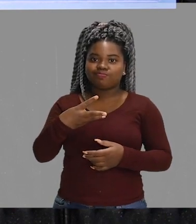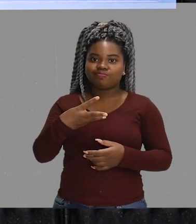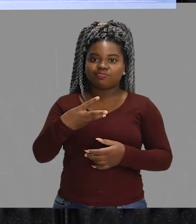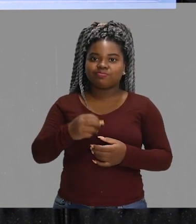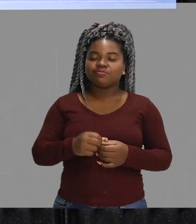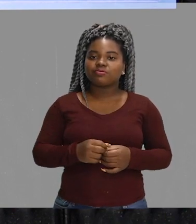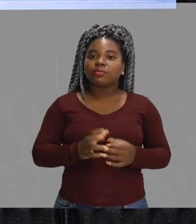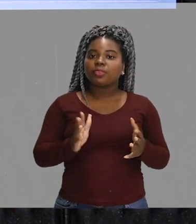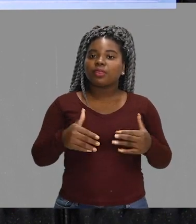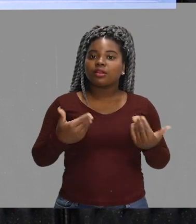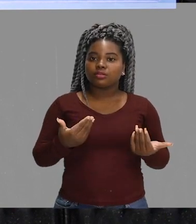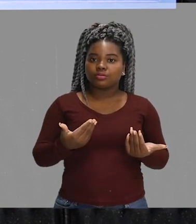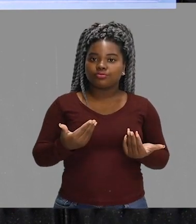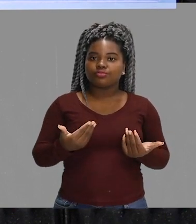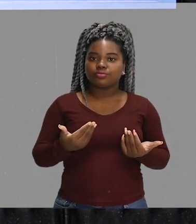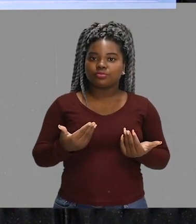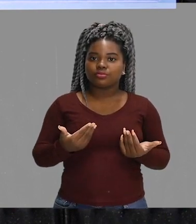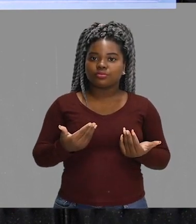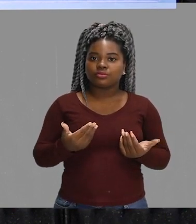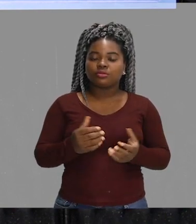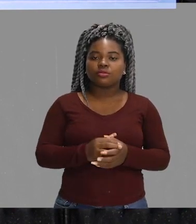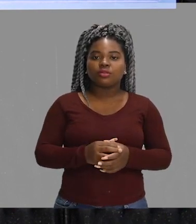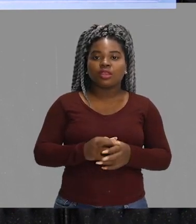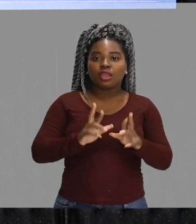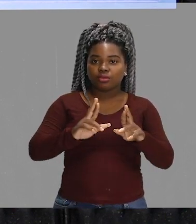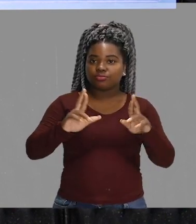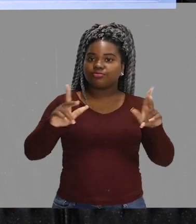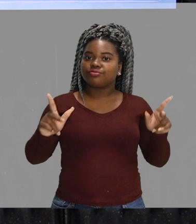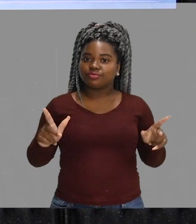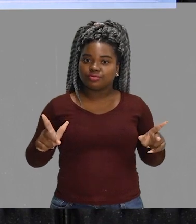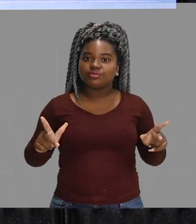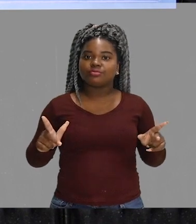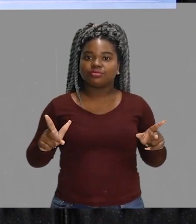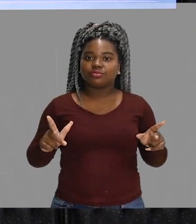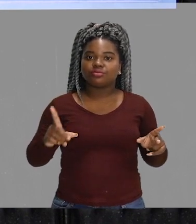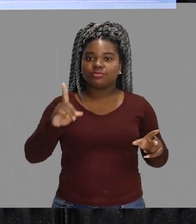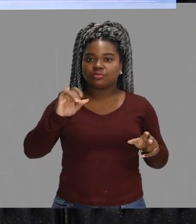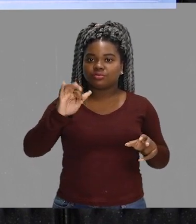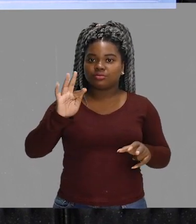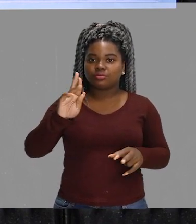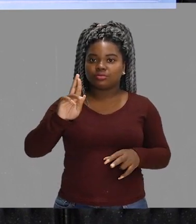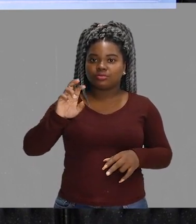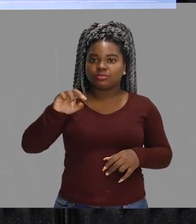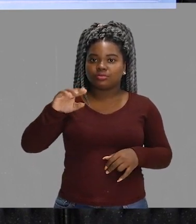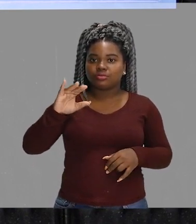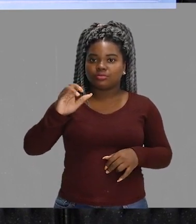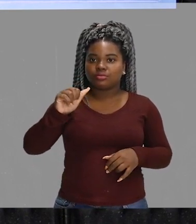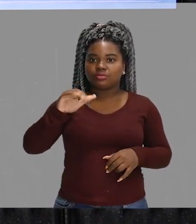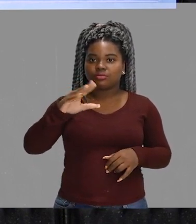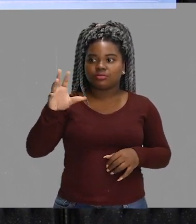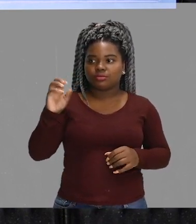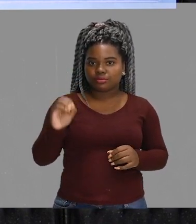13. Corresponde a um número atômico. Eu vou pegar o 3p1. O